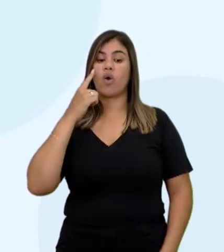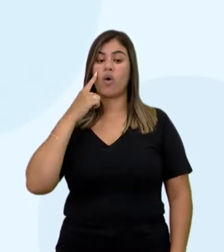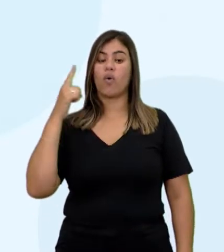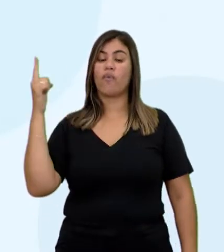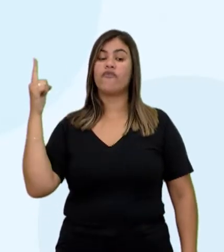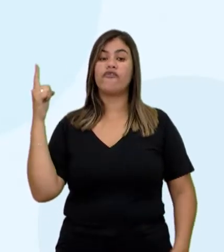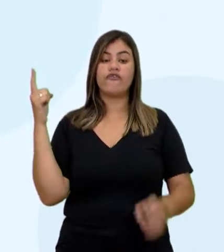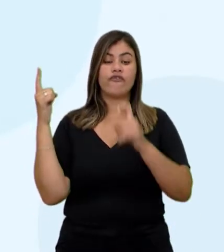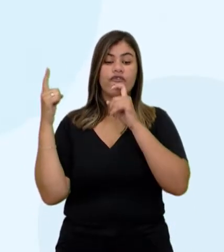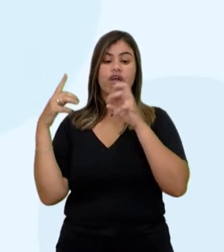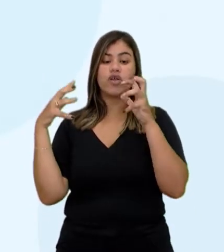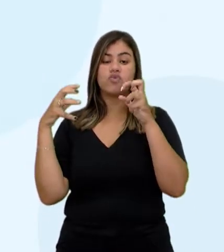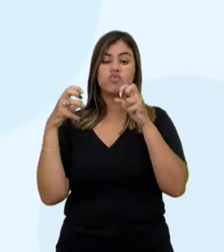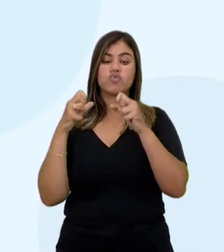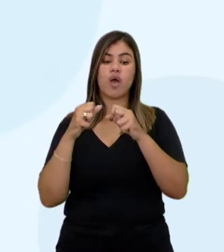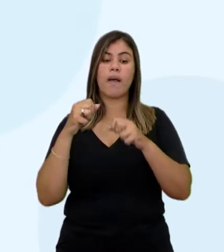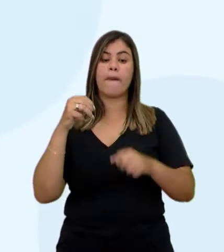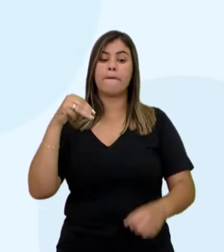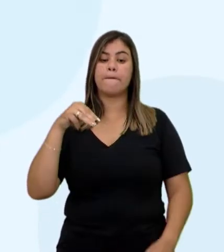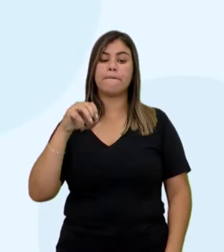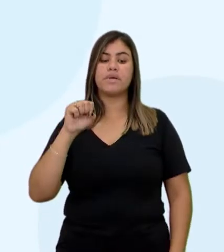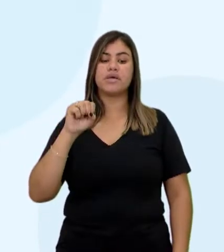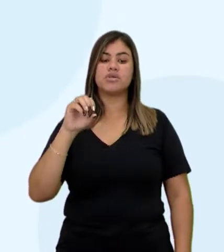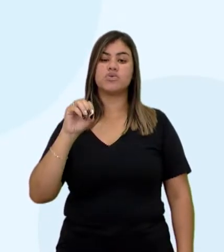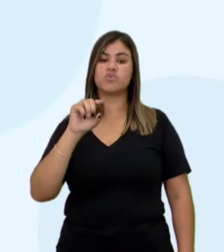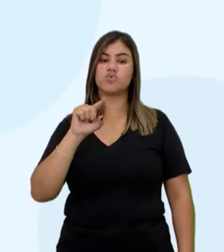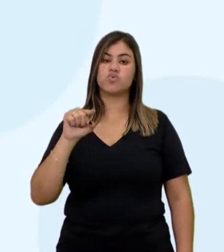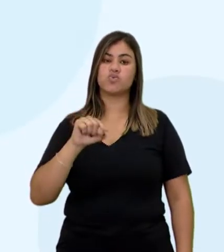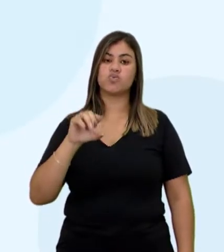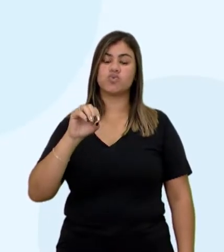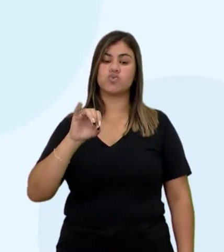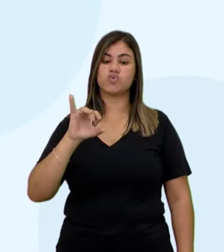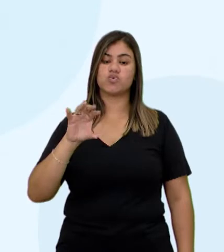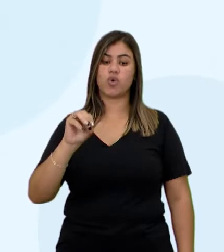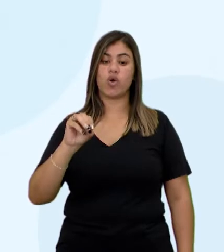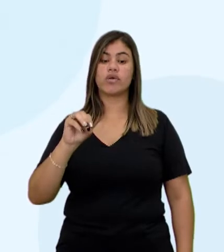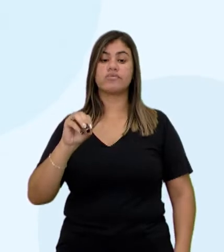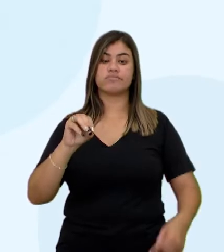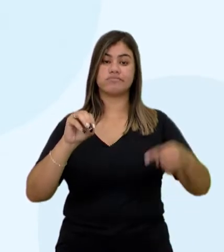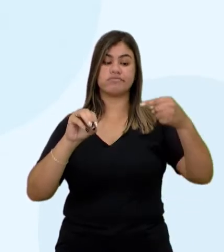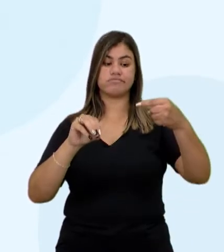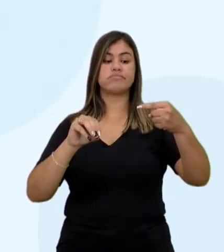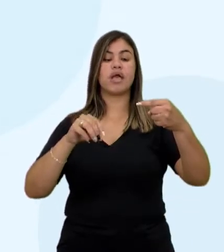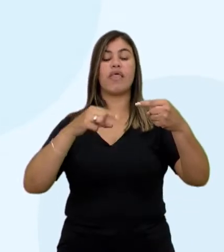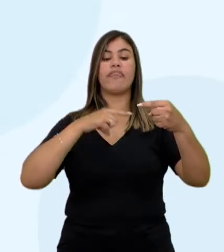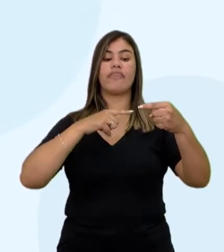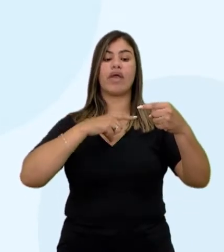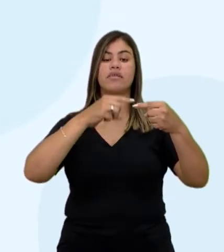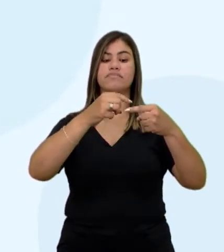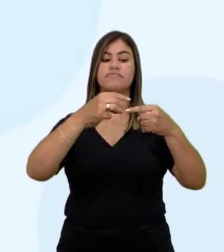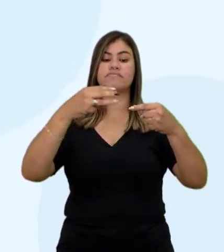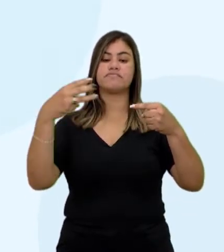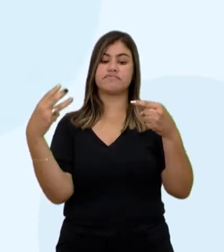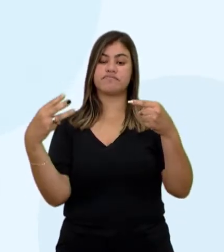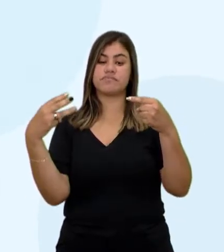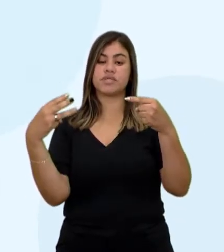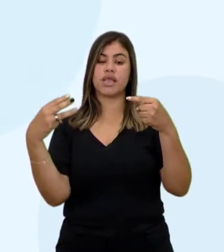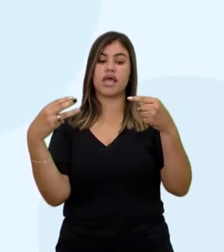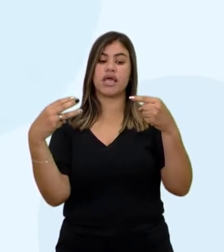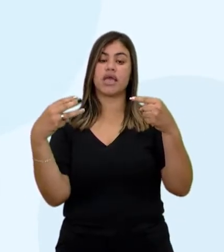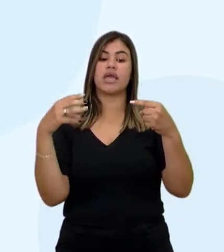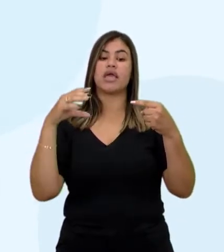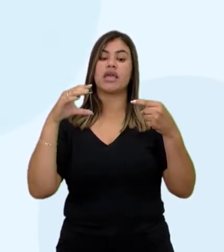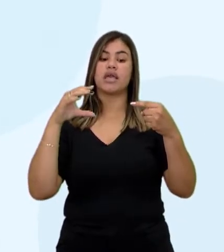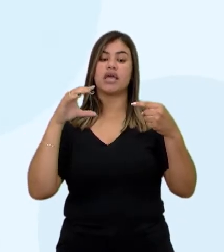interessante: o Triássico, o Jurássico e o Cretáceo, né? Então o Triássico, o Jurássico e o Cretáceo tem muito